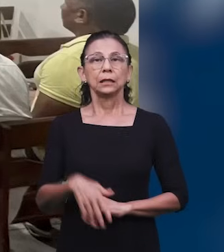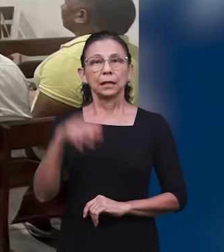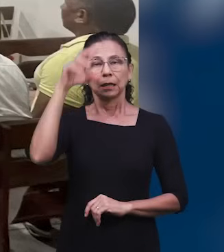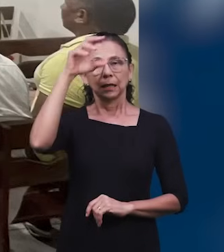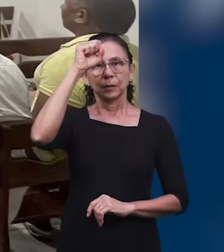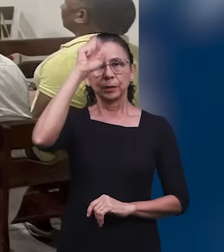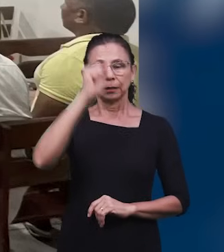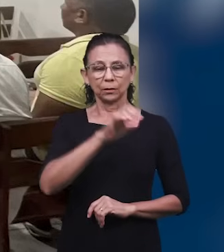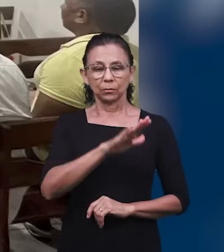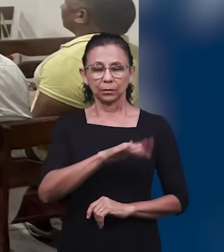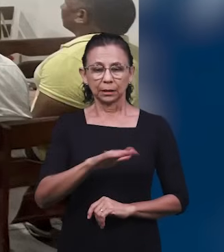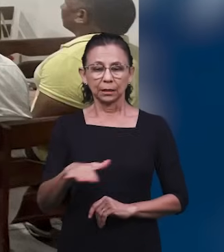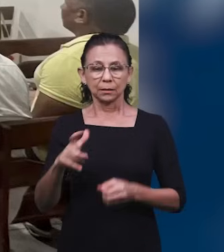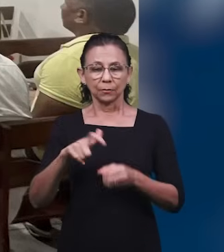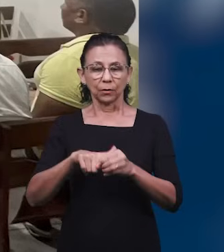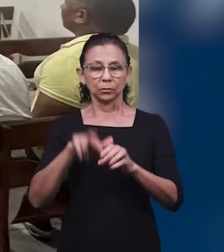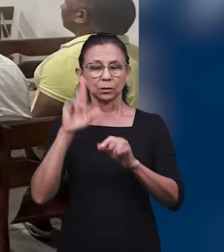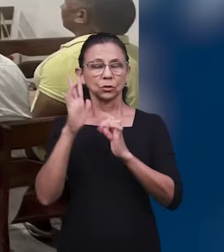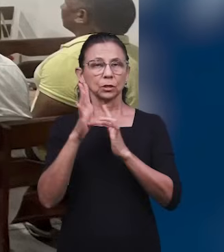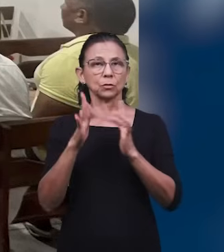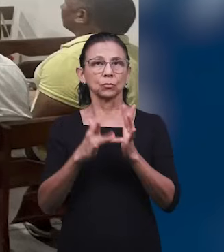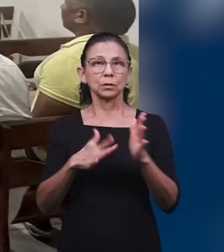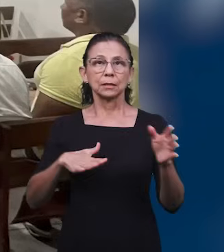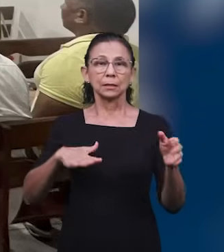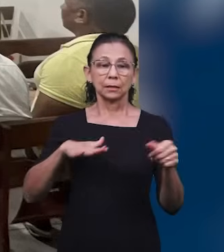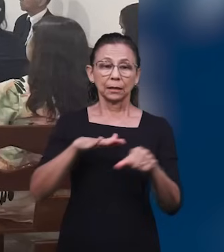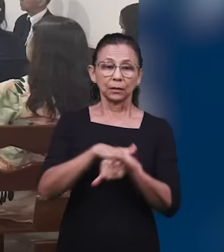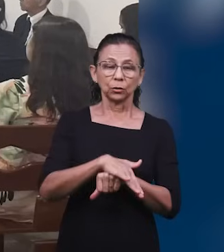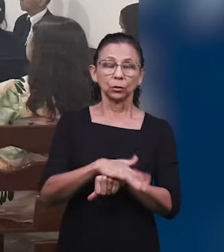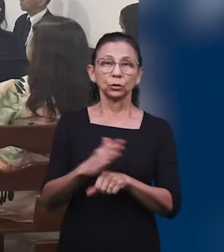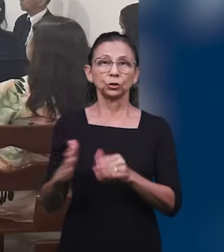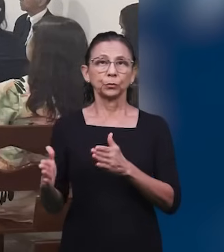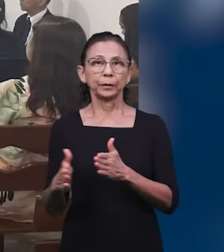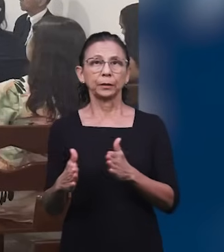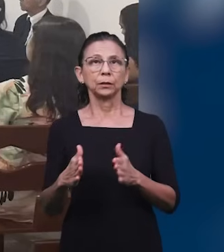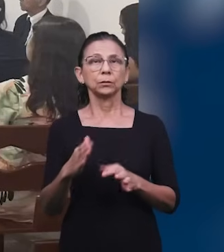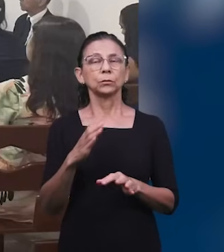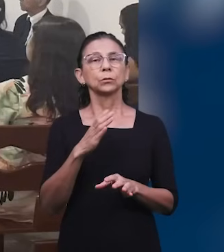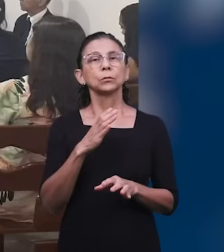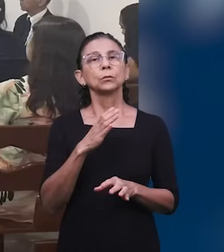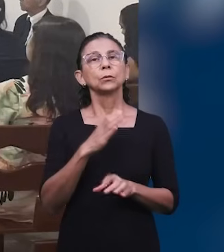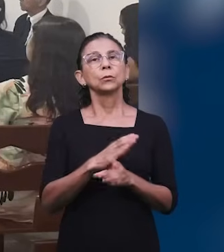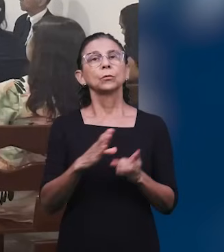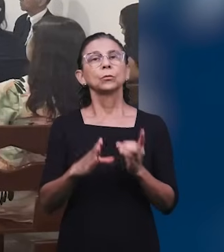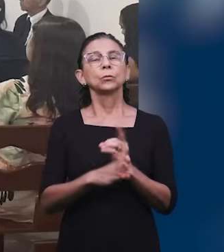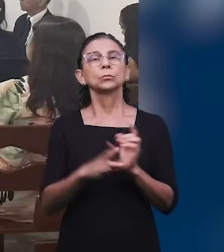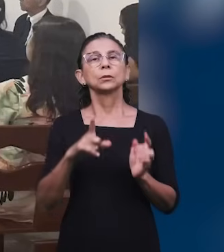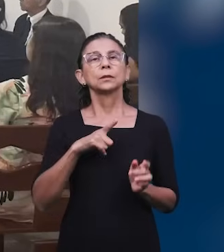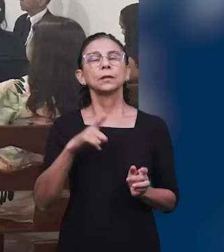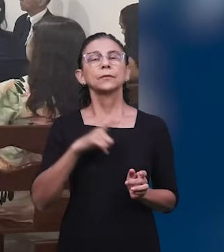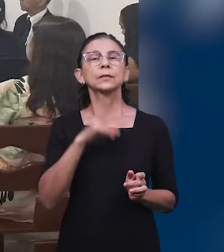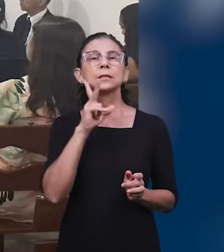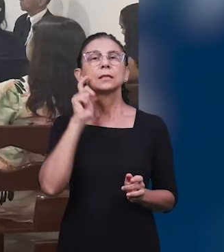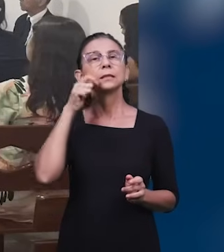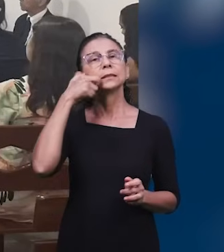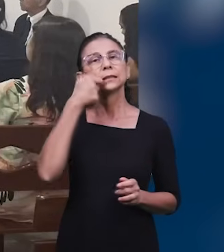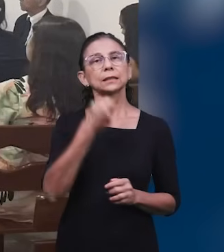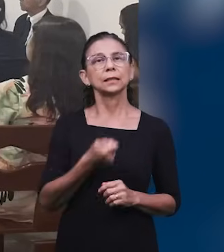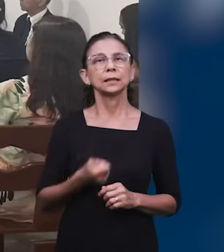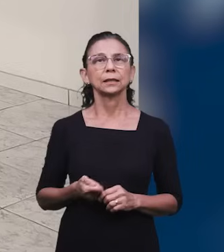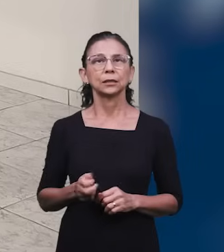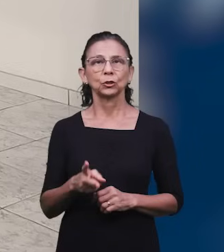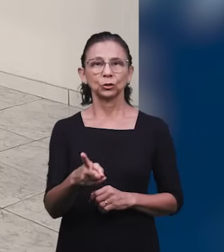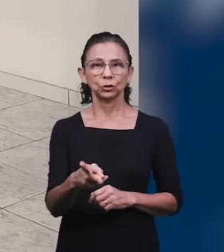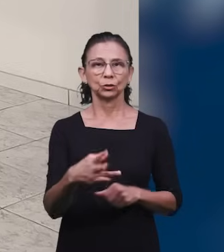a volta de Jesus. Durante a noite, os irmãos tiveram um culto de ceia, onde o Senhor falou grandemente com a sua igreja. Ainda na mesma